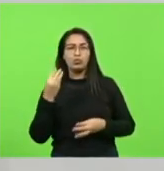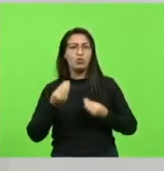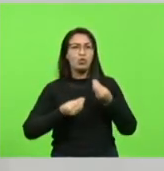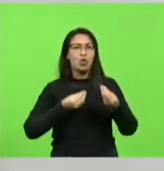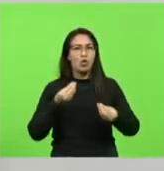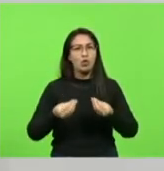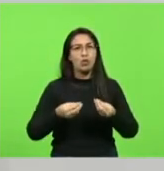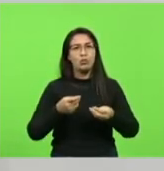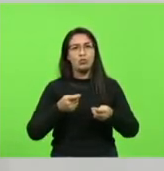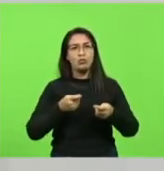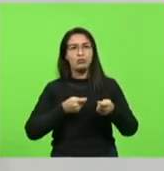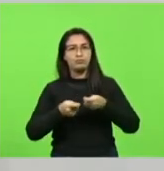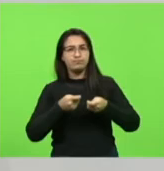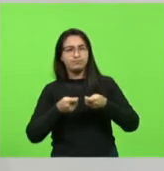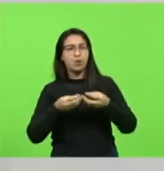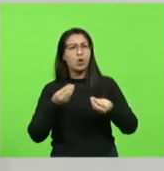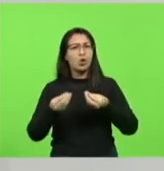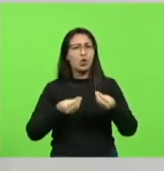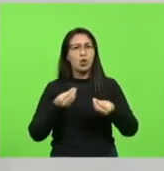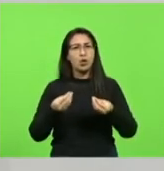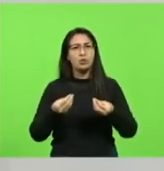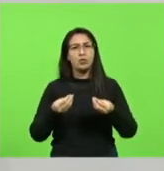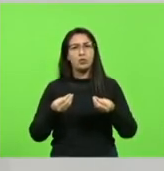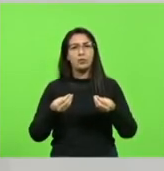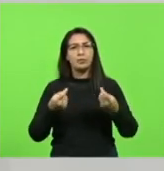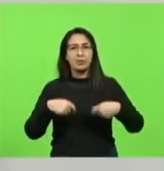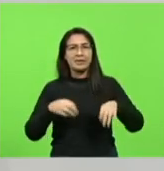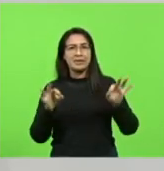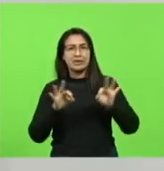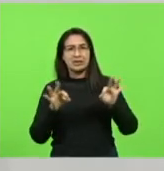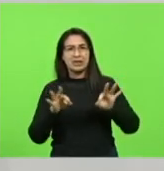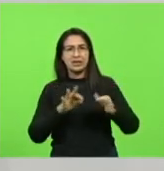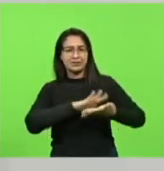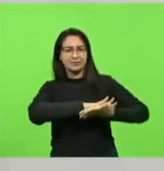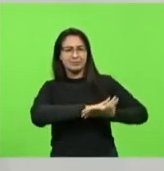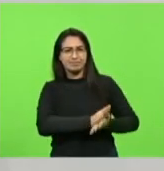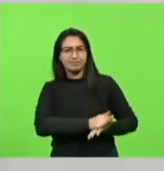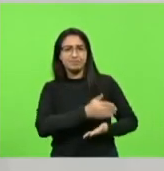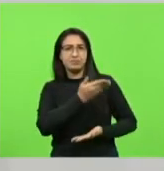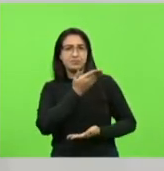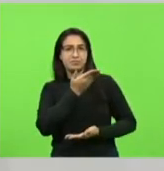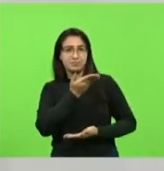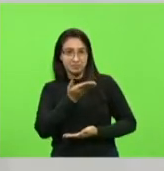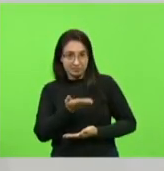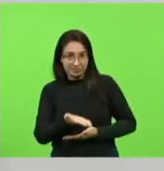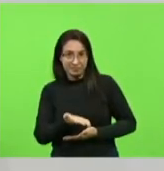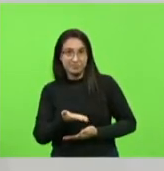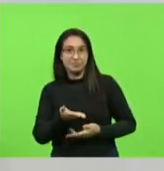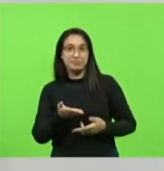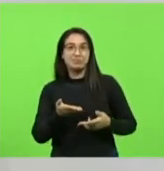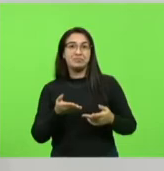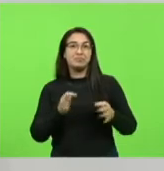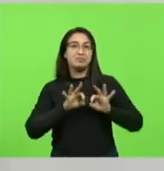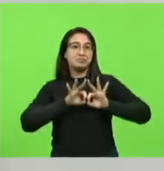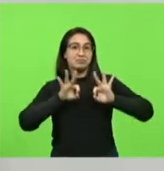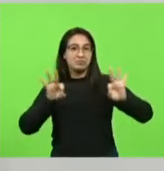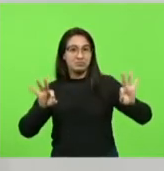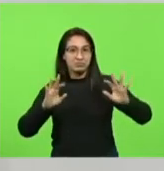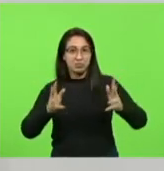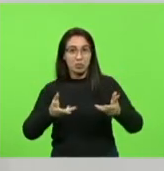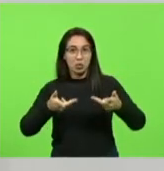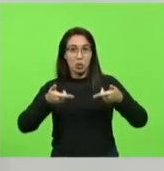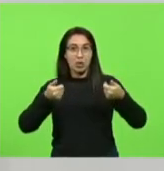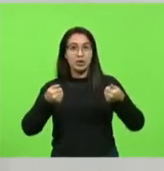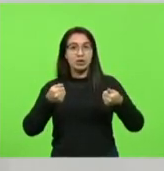Catarina, sem denegrir a nossa marca de excelência e de qualidade,